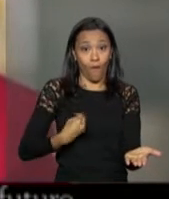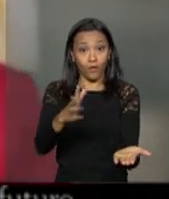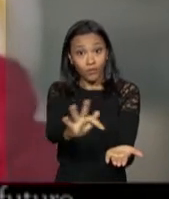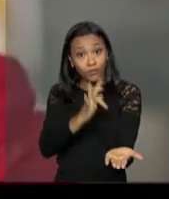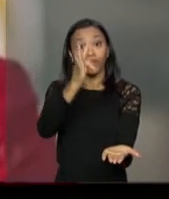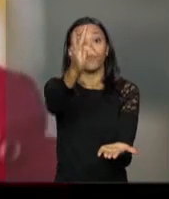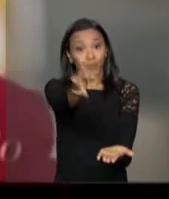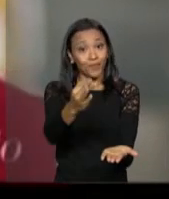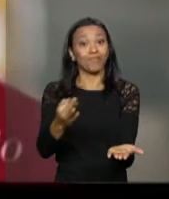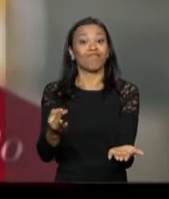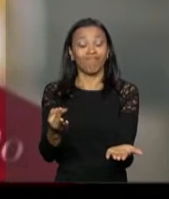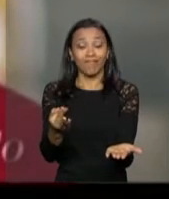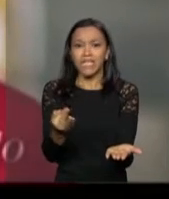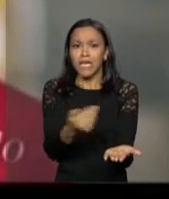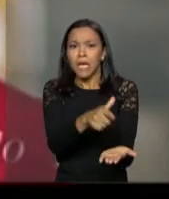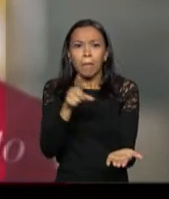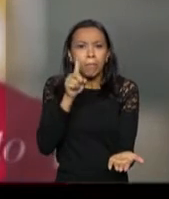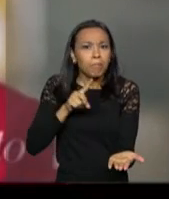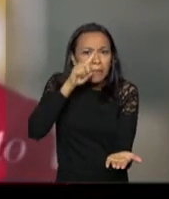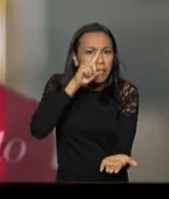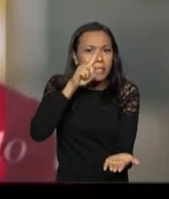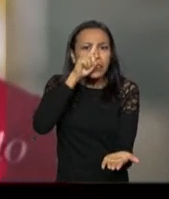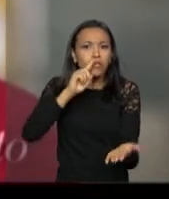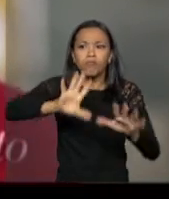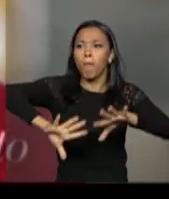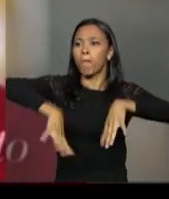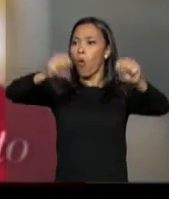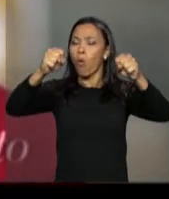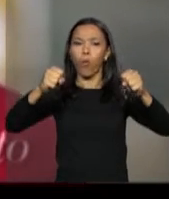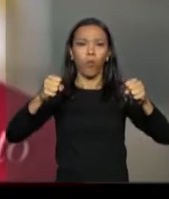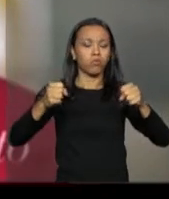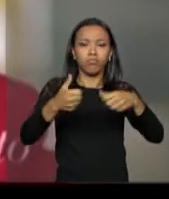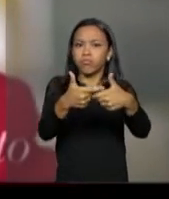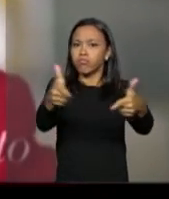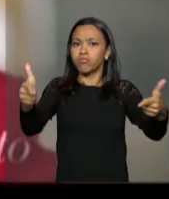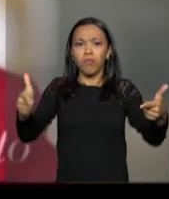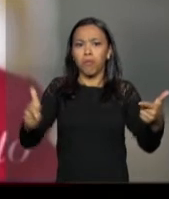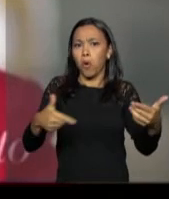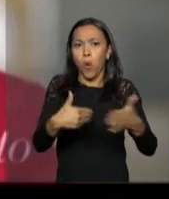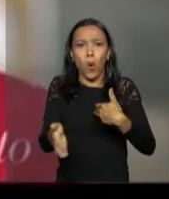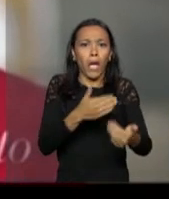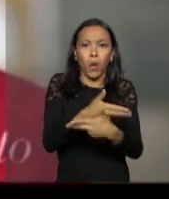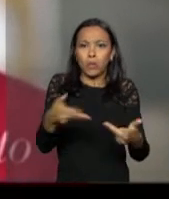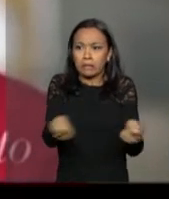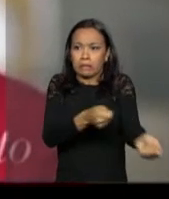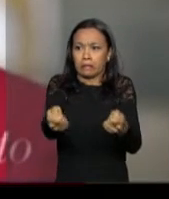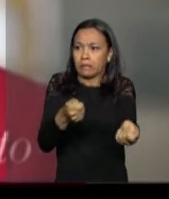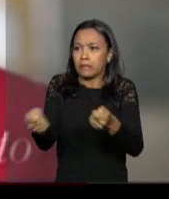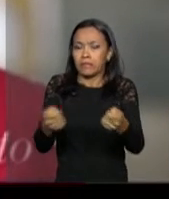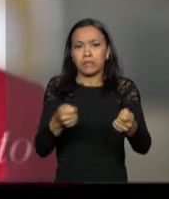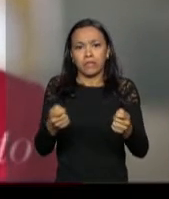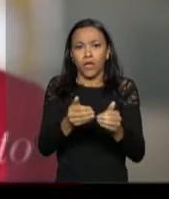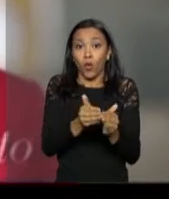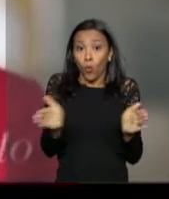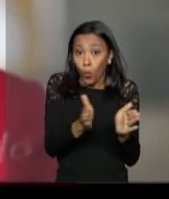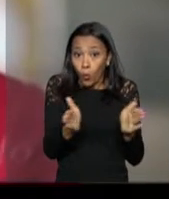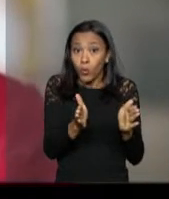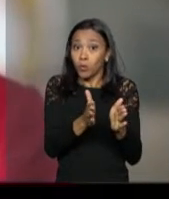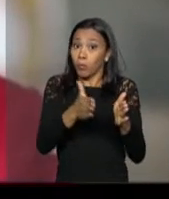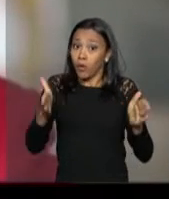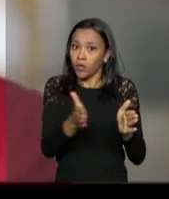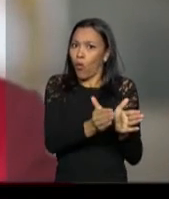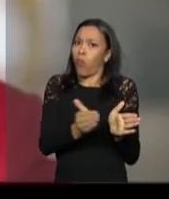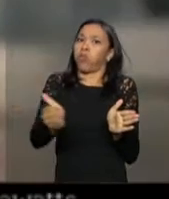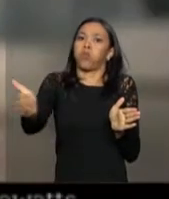futuro, sem nenhum risco de racionamento ou de qualquer tipo de estrangulamento no curto, no médio ou